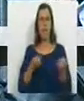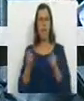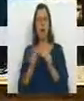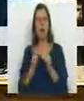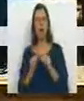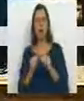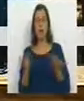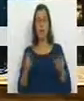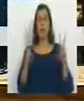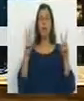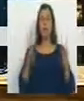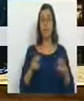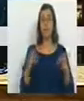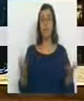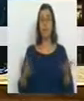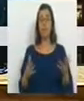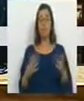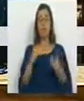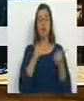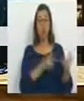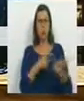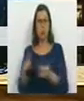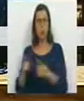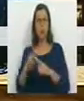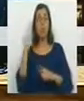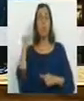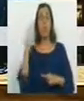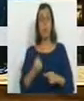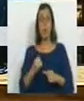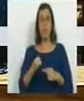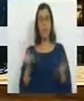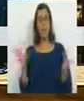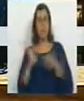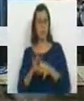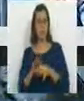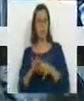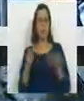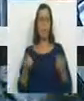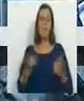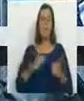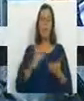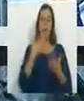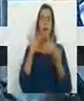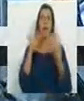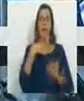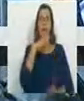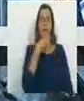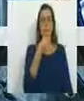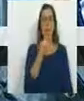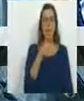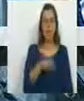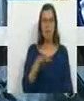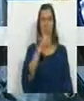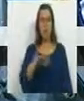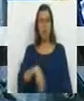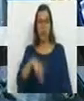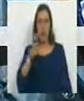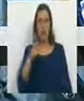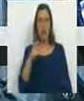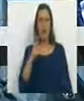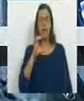organizada, designadamente do terrorismo e da criminalidade associada. Temos que agradecer à PSP, à